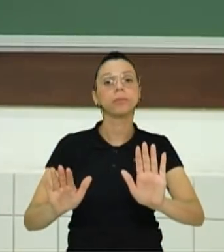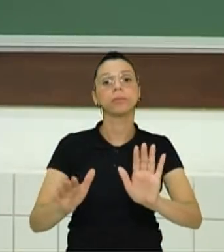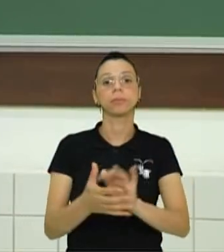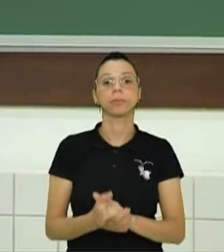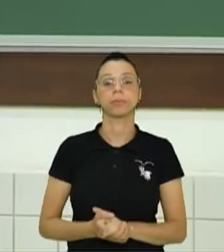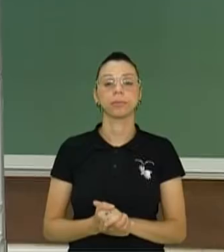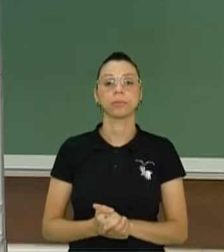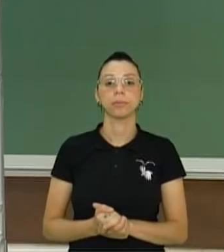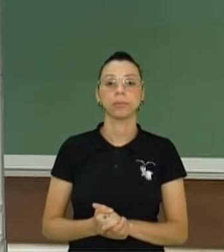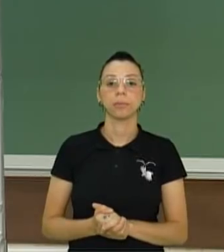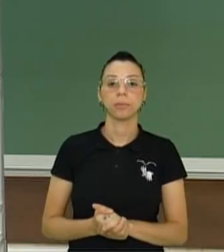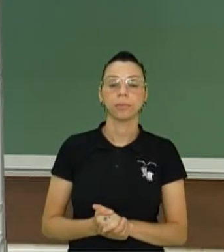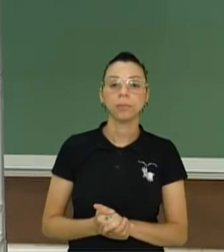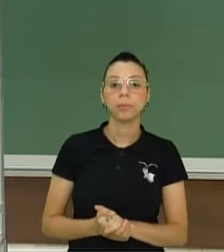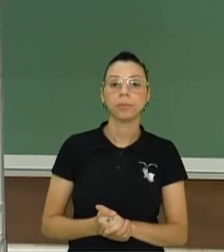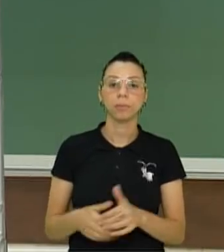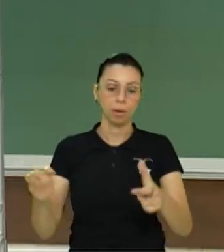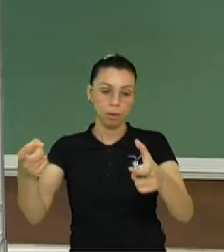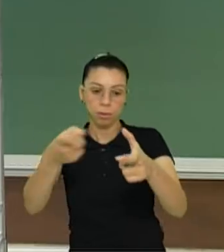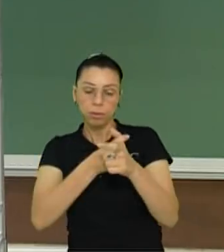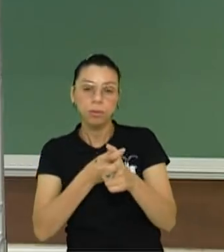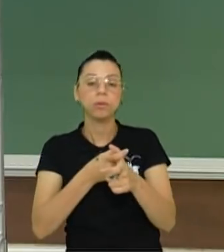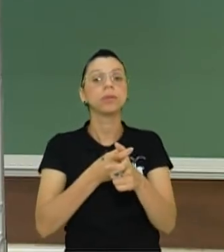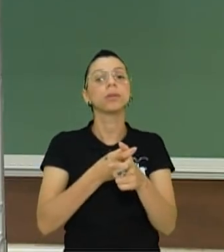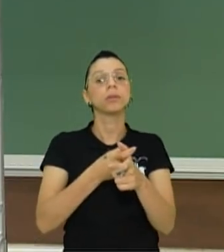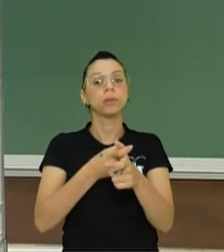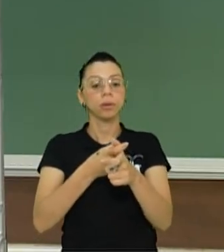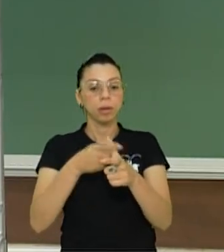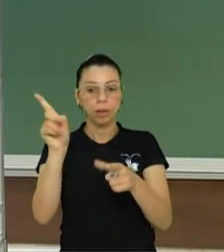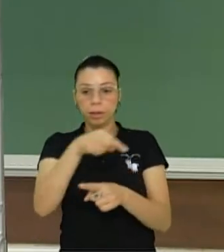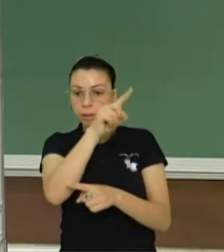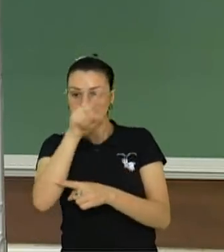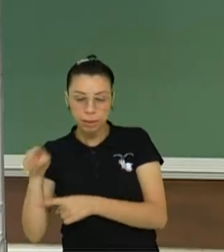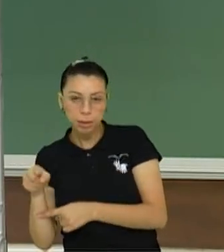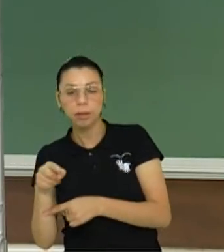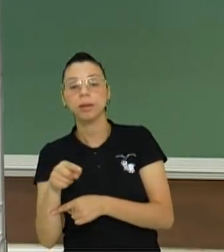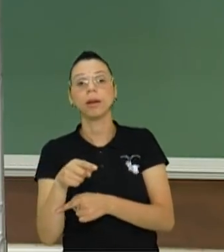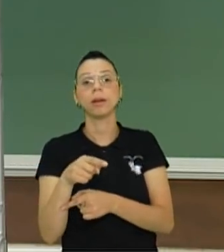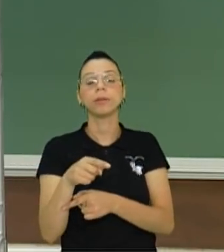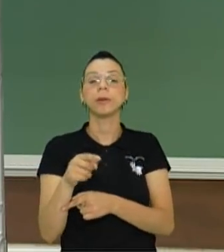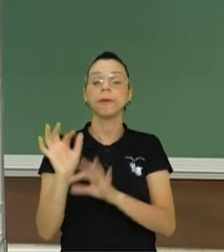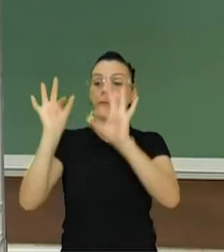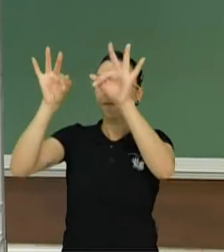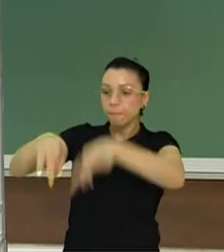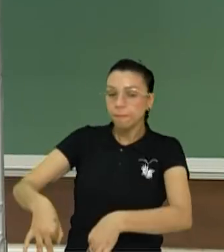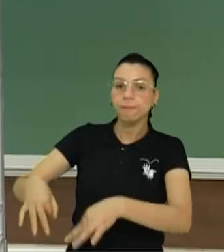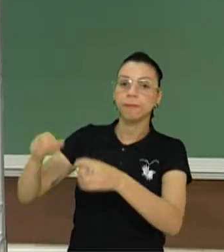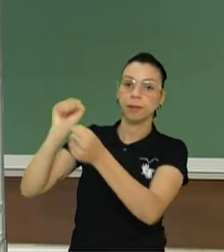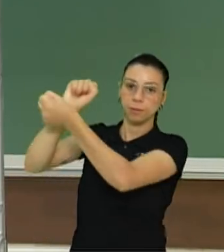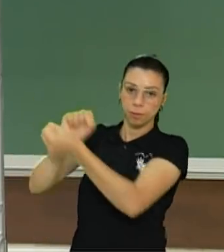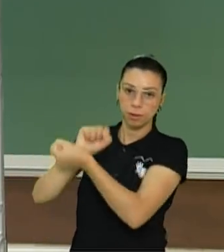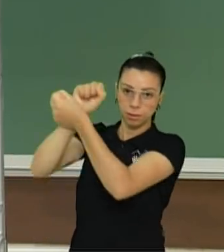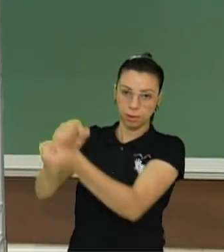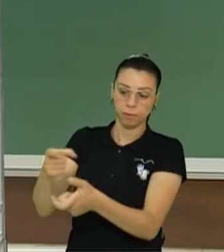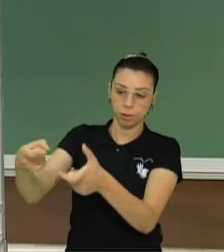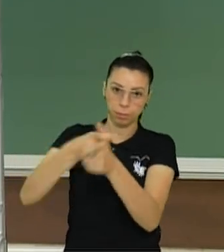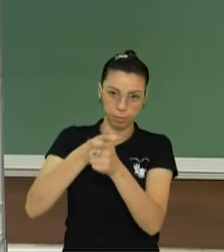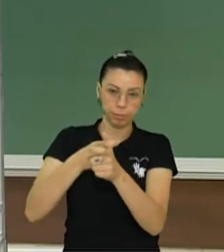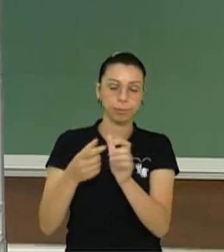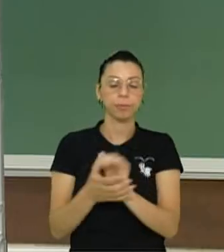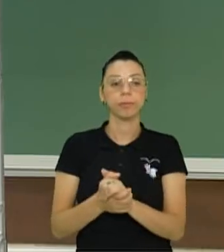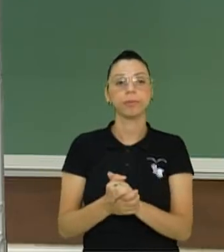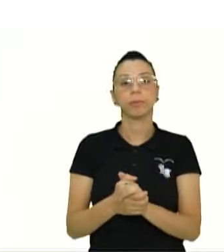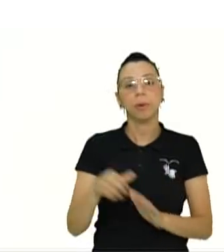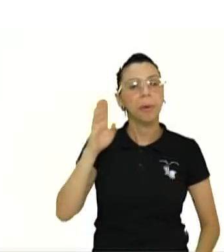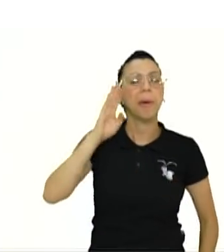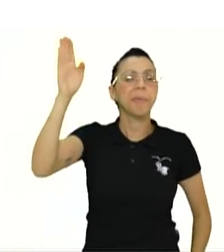parte da dívida que os plebeus tinham com os patrícios. Fim da escravidão por dívida. Quais foram as principais conquistas